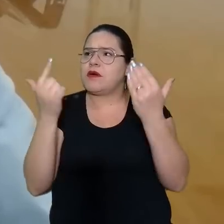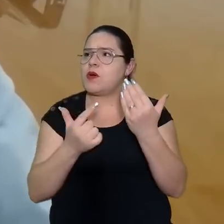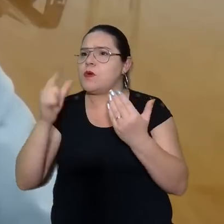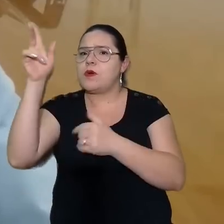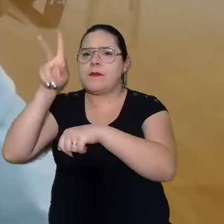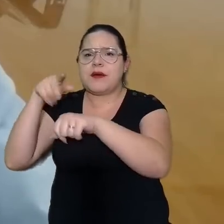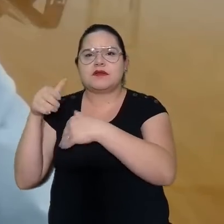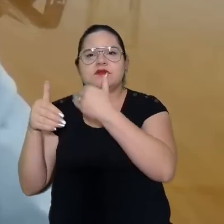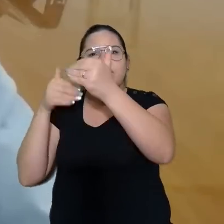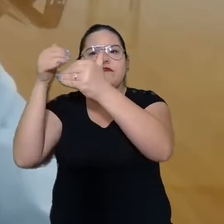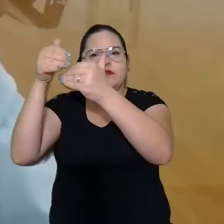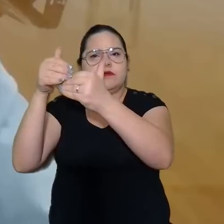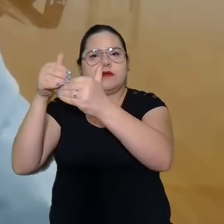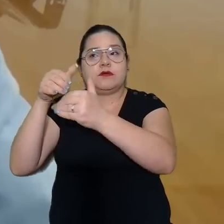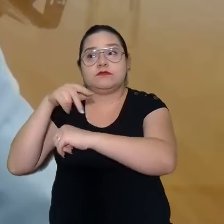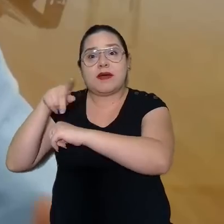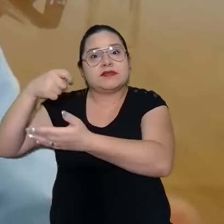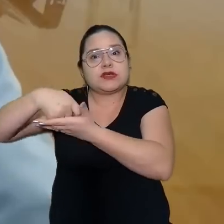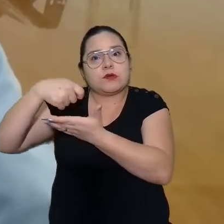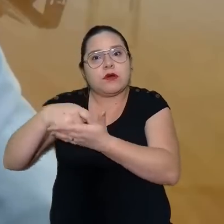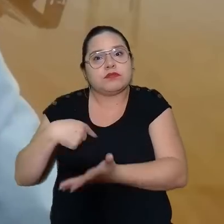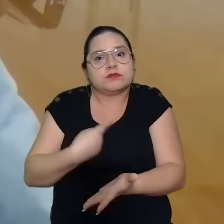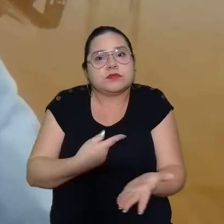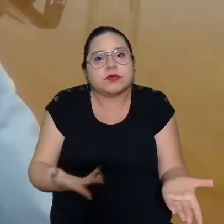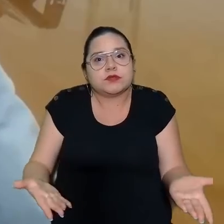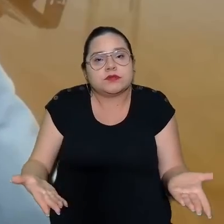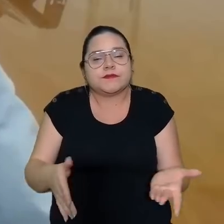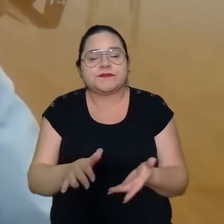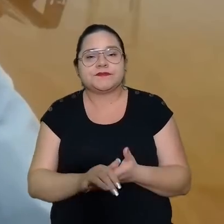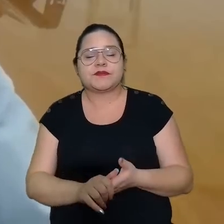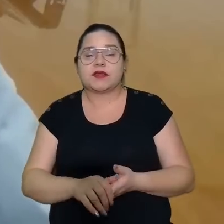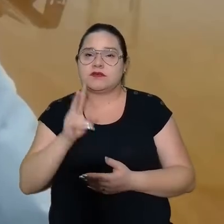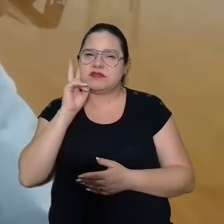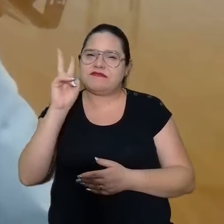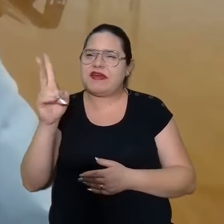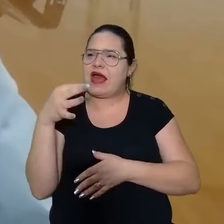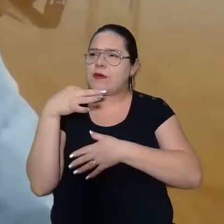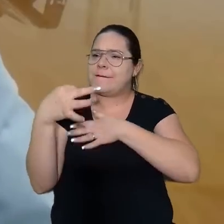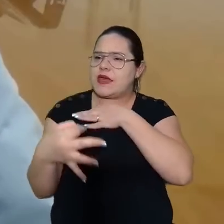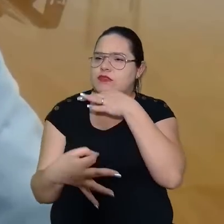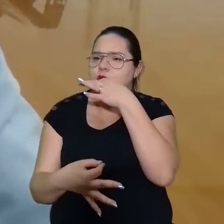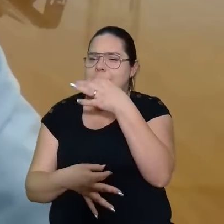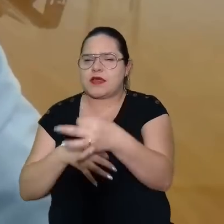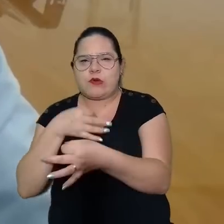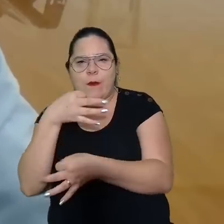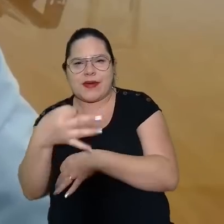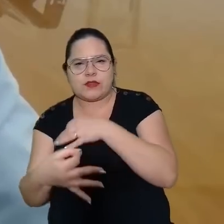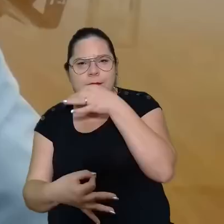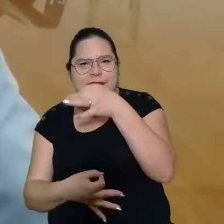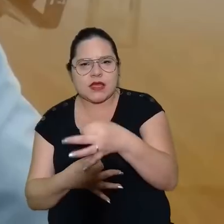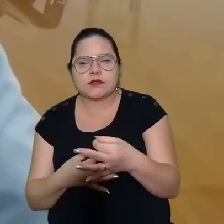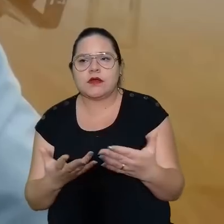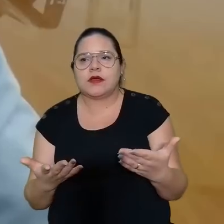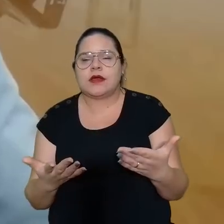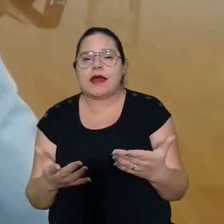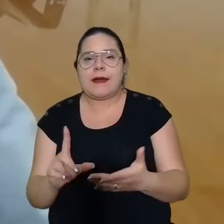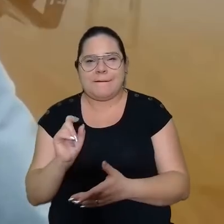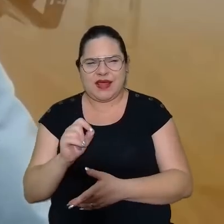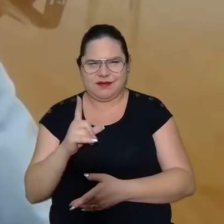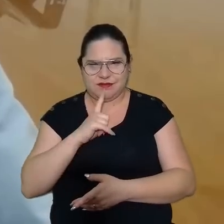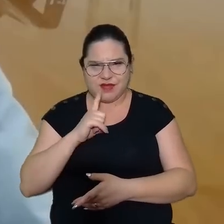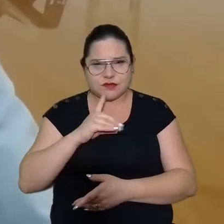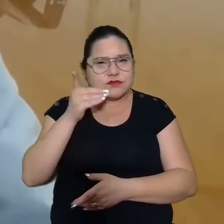cobram. E quando a gente vê as argumentações, elas, para quem está no dia a dia, a gente vê que elas